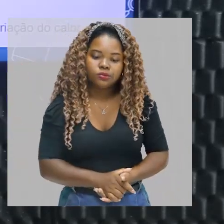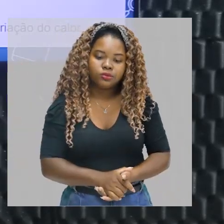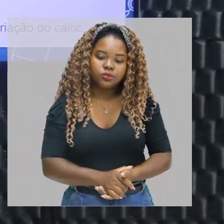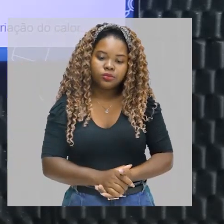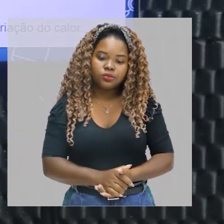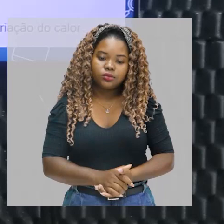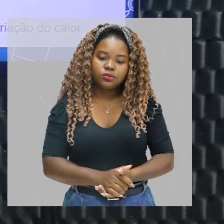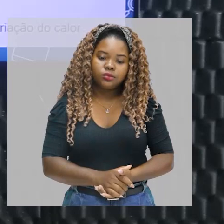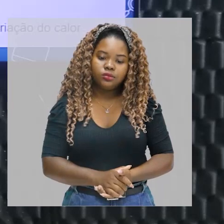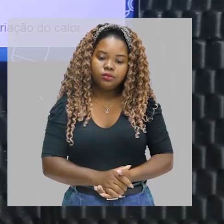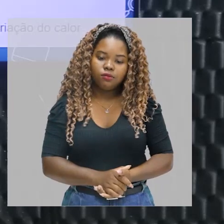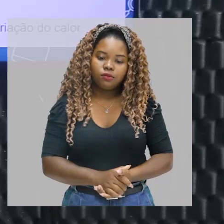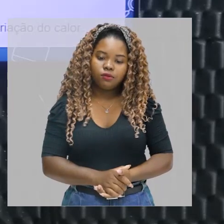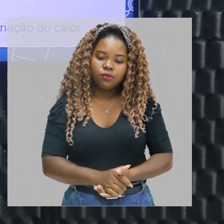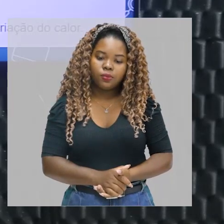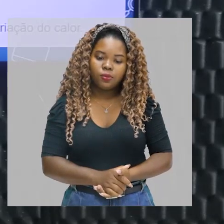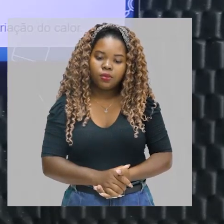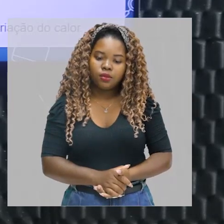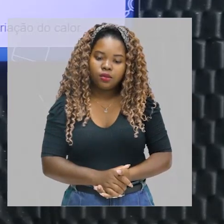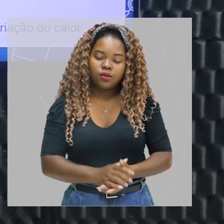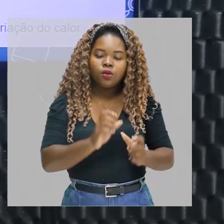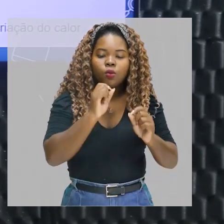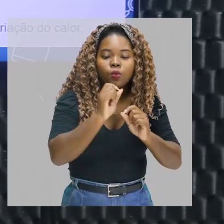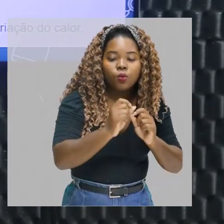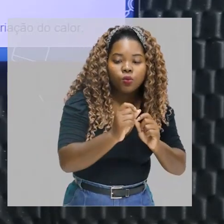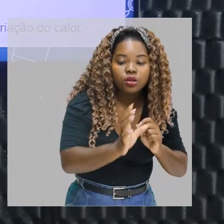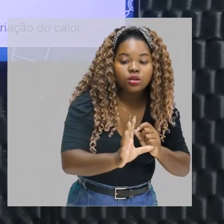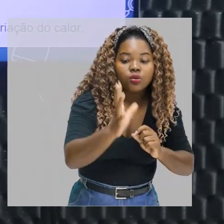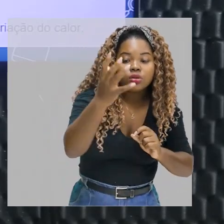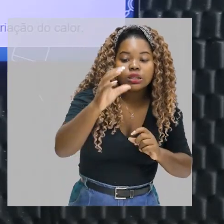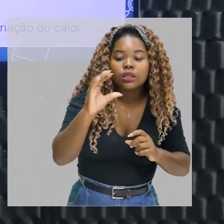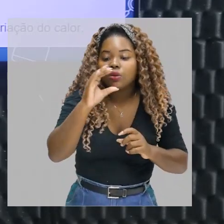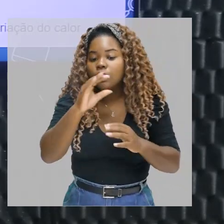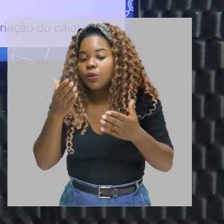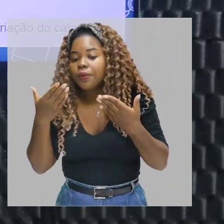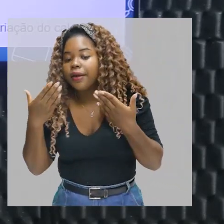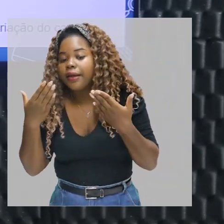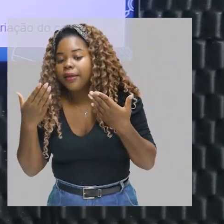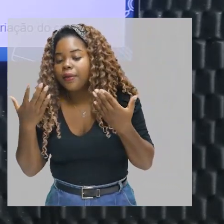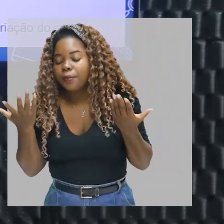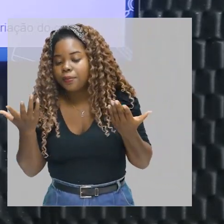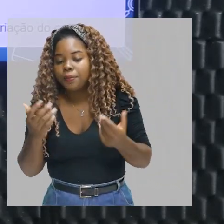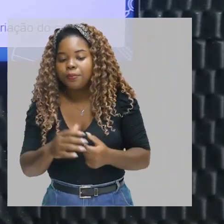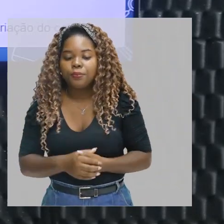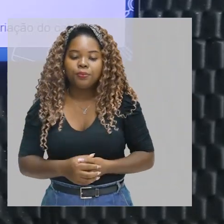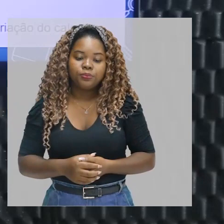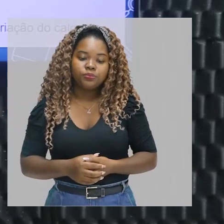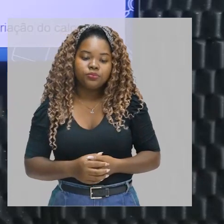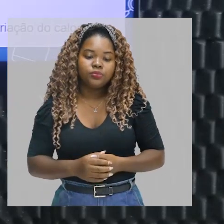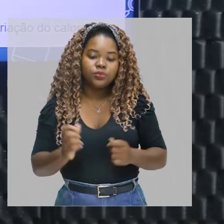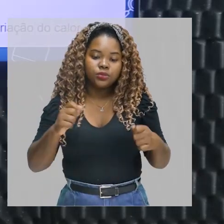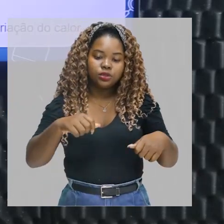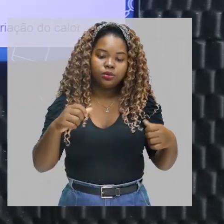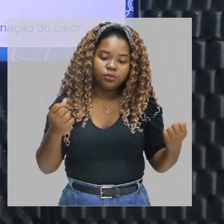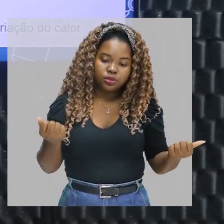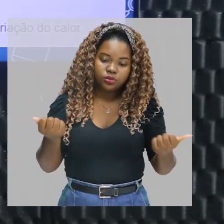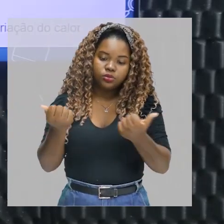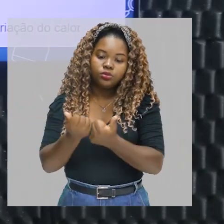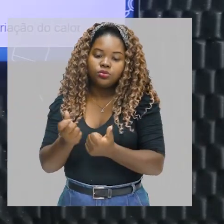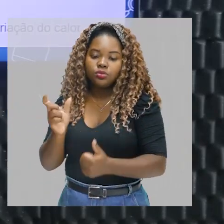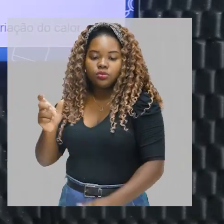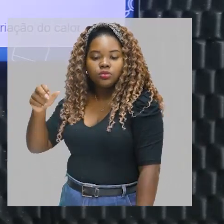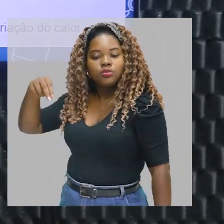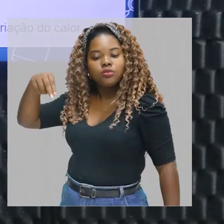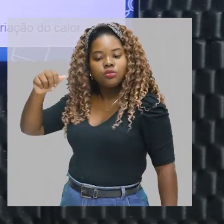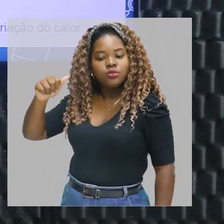ou criação do calor. Né? O que está criando o calor, certo? Então, eu posso muito bem substituir a palavra